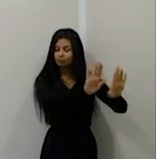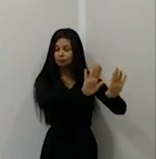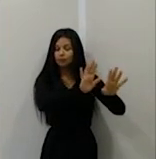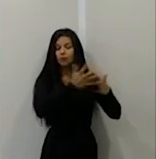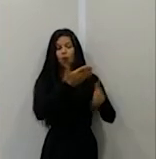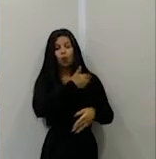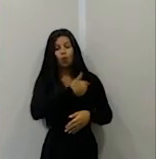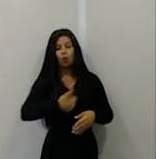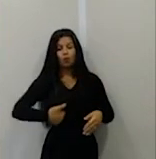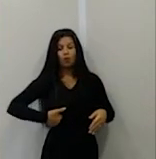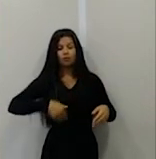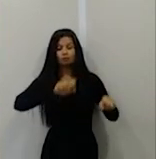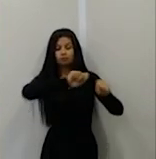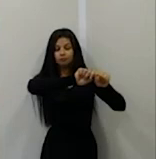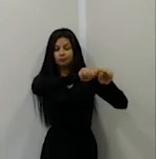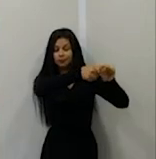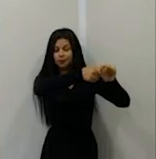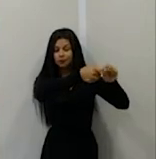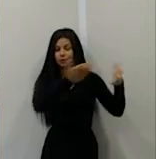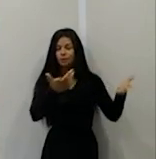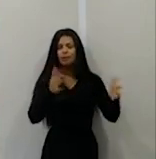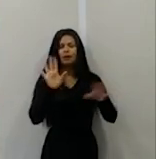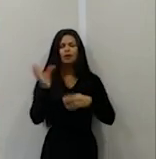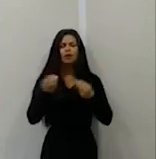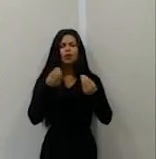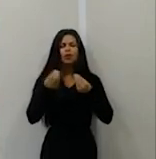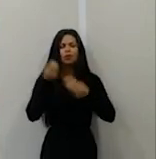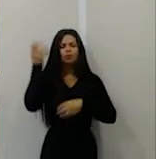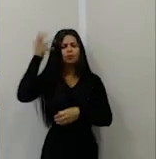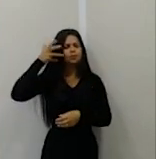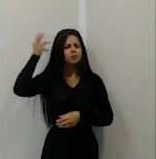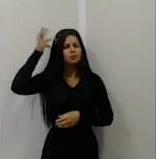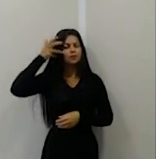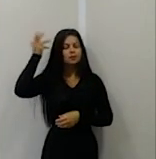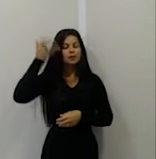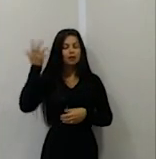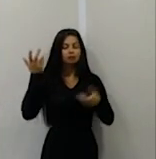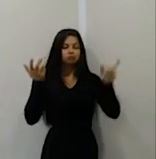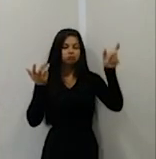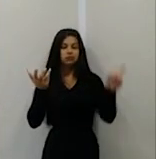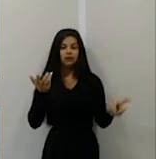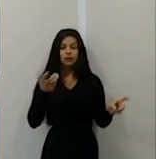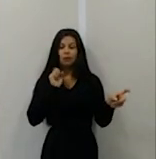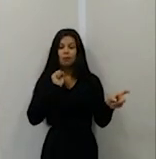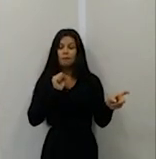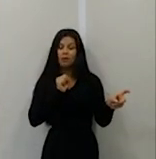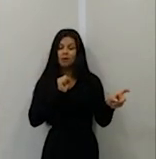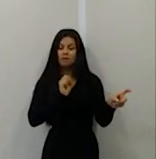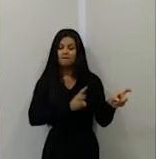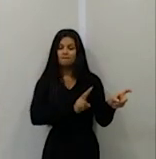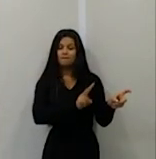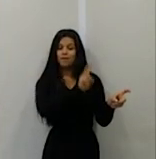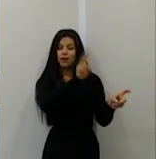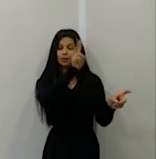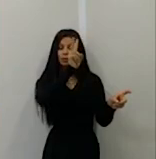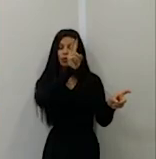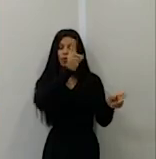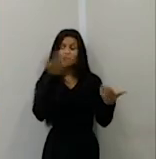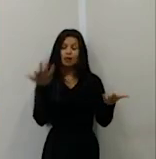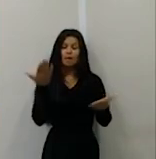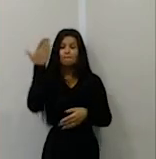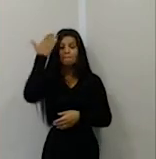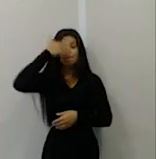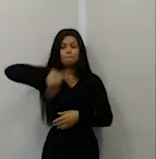do conhecimento técnico ou científico do juiz com dispensa da perícia quando o fato se fundar em experiência de